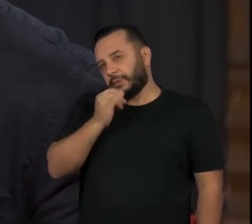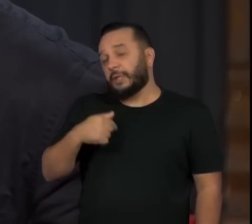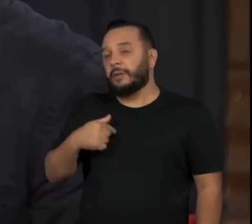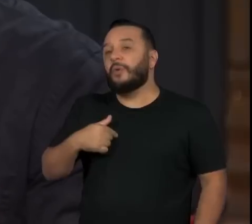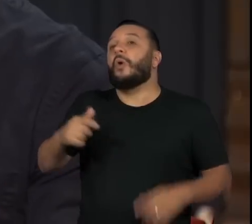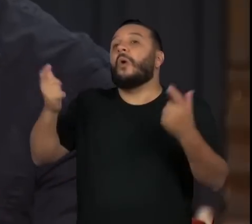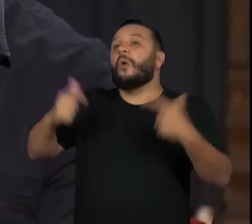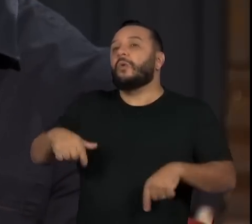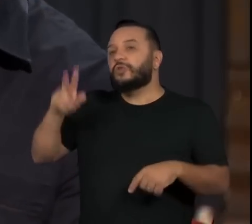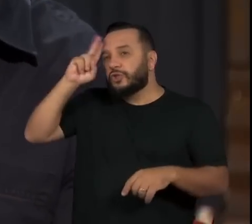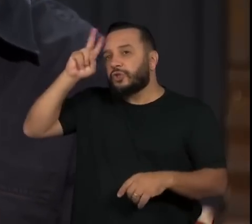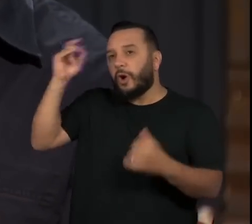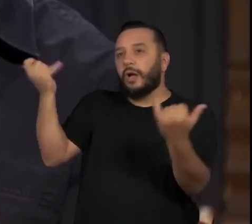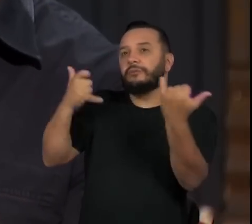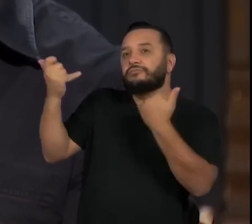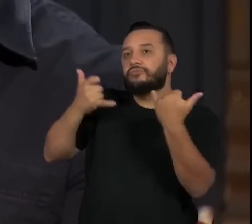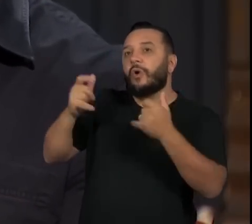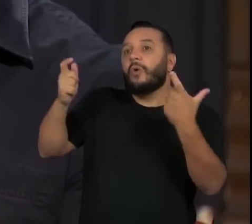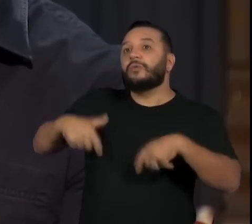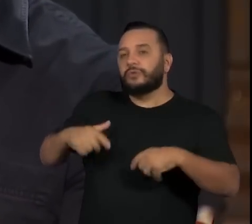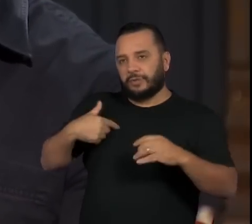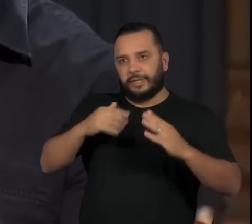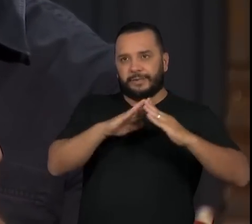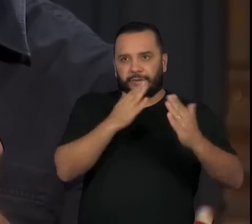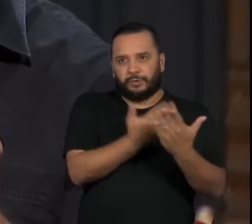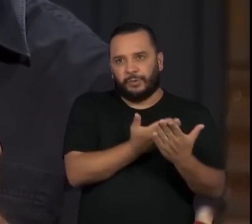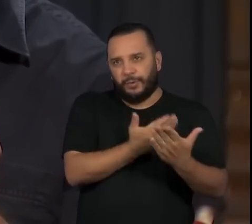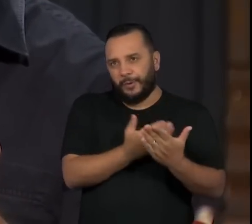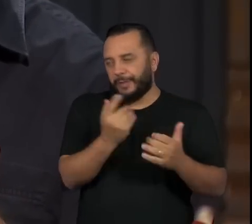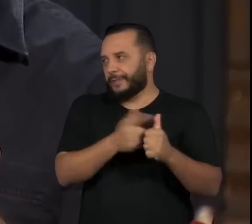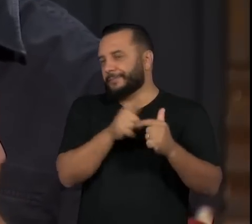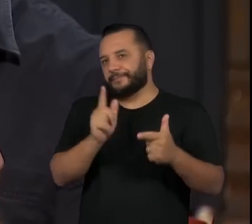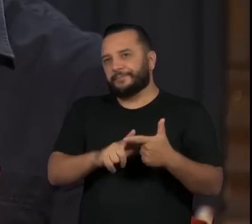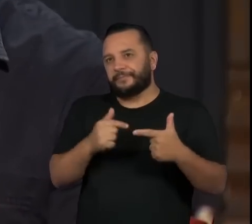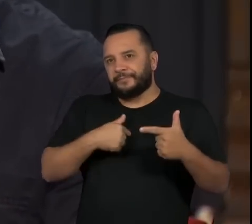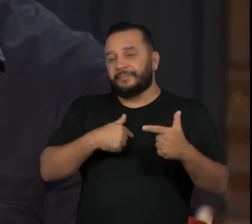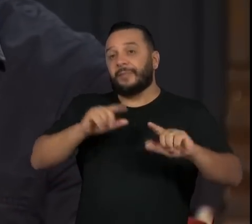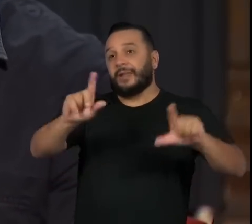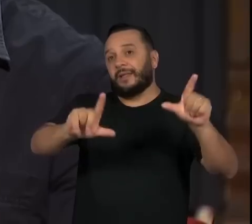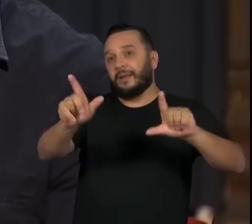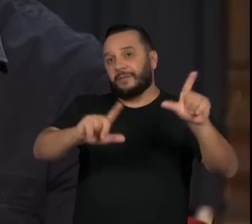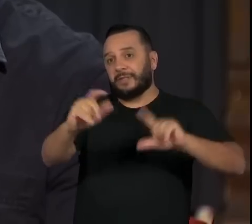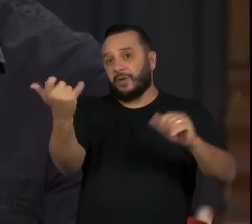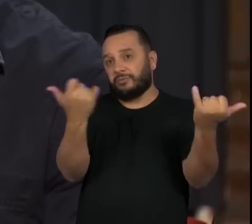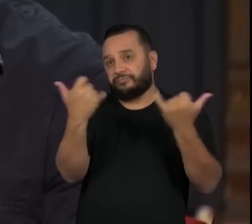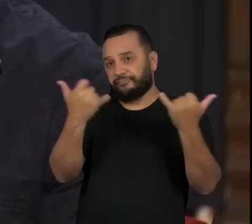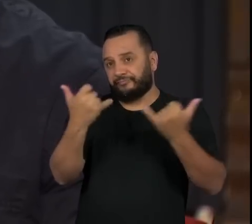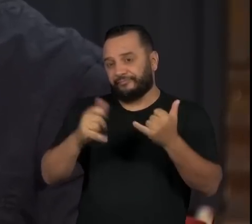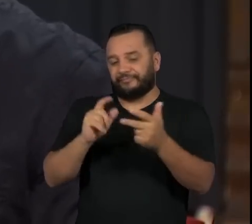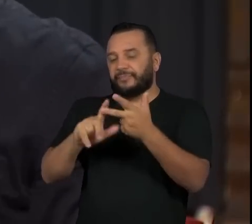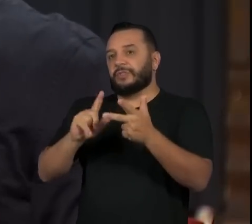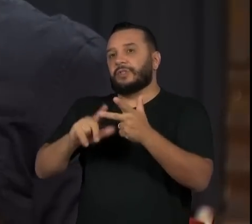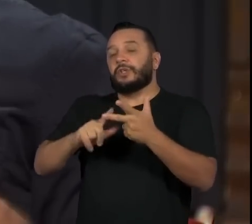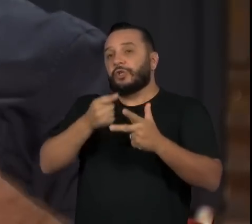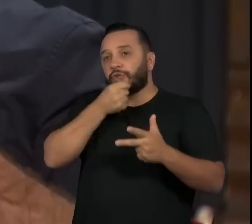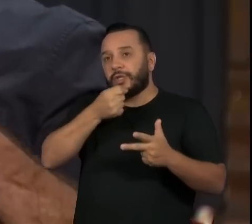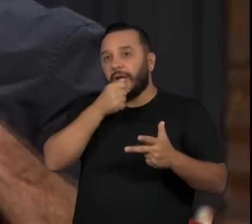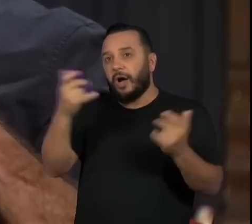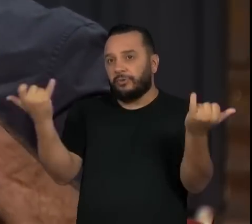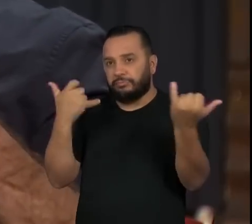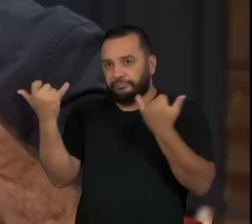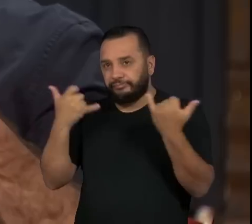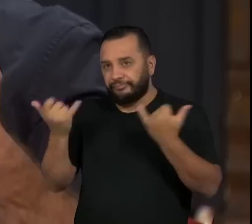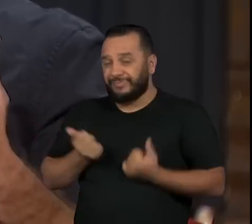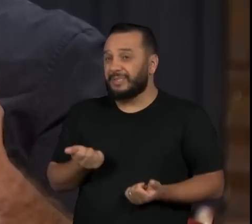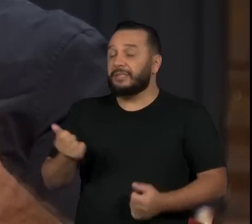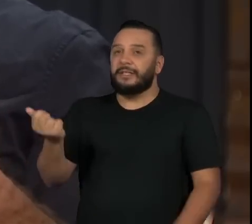essas histórias? A gente ouve na escola, a gente ouve na televisão, a gente ouve no jornal. Então, eu falei,